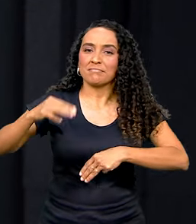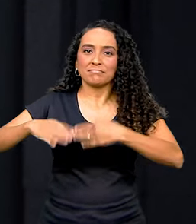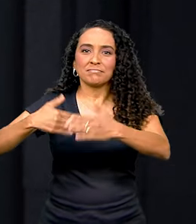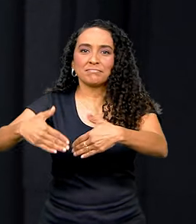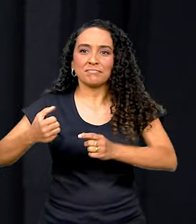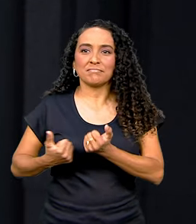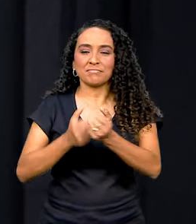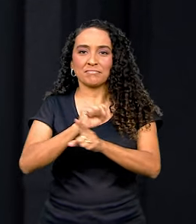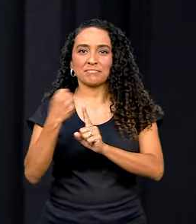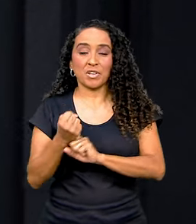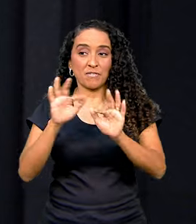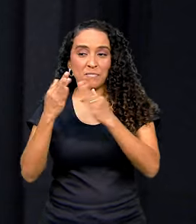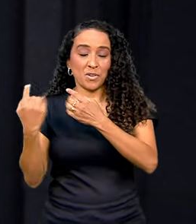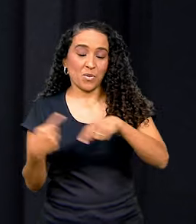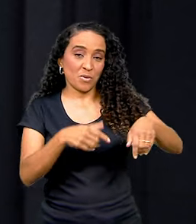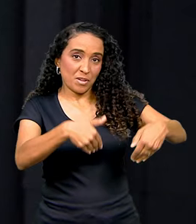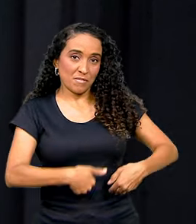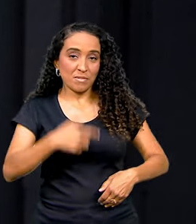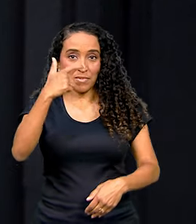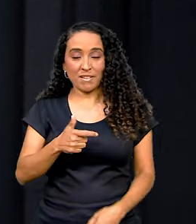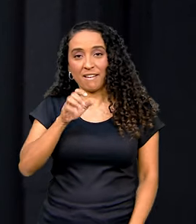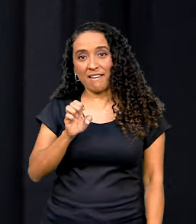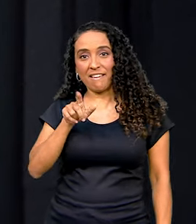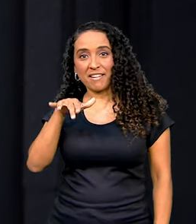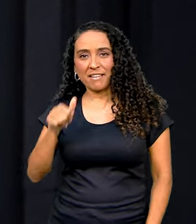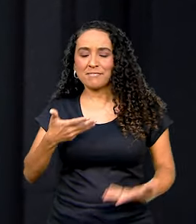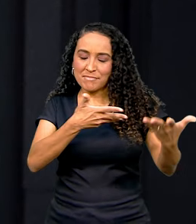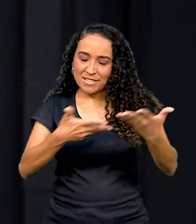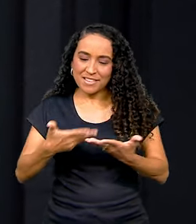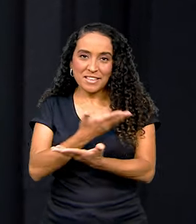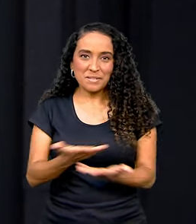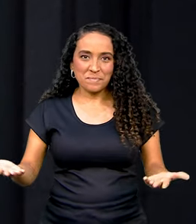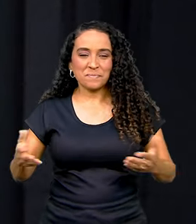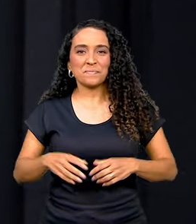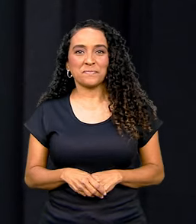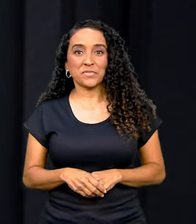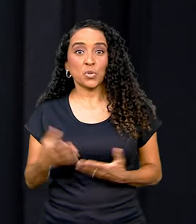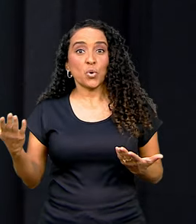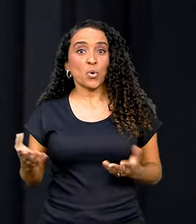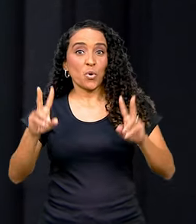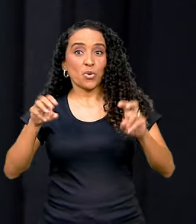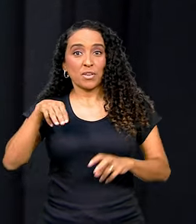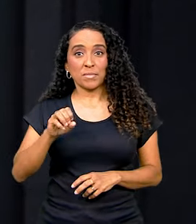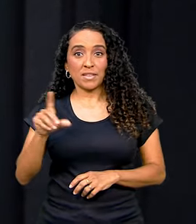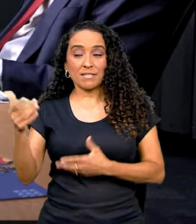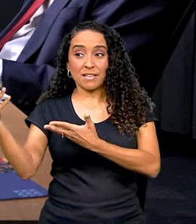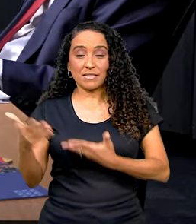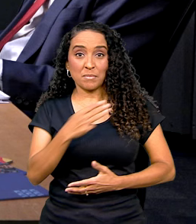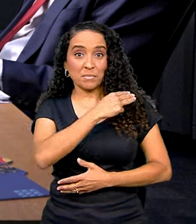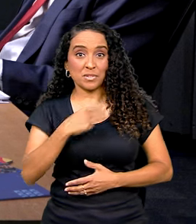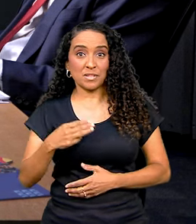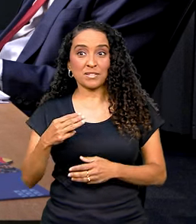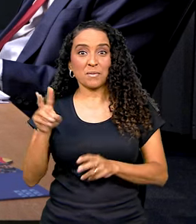assistência social família e combate à fome eu me chamo Érica Braz e é um prazer recebê-los aqui hoje o falo MDS